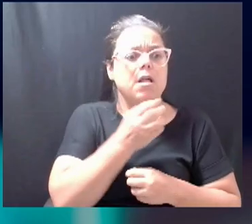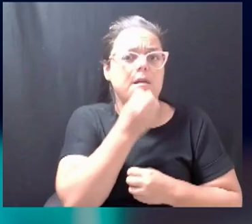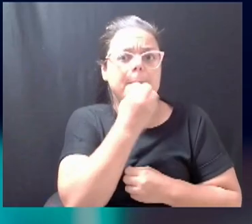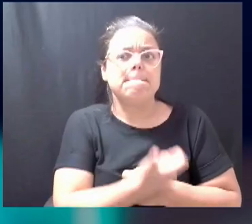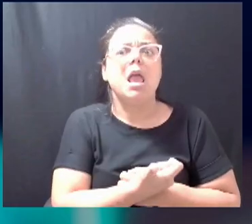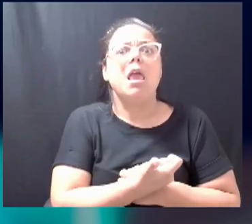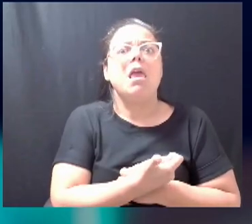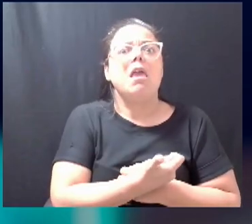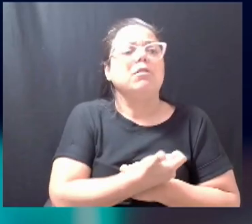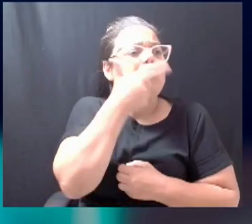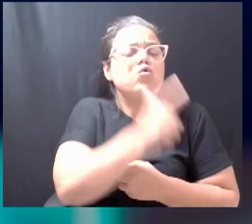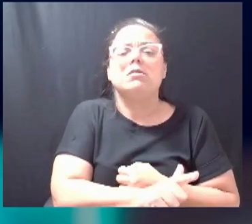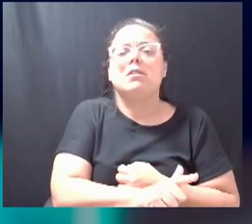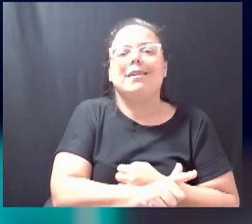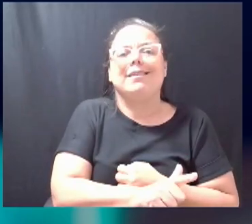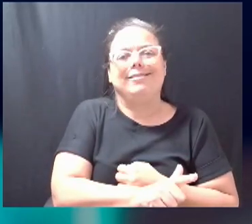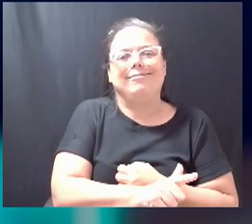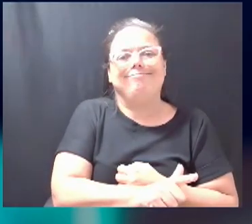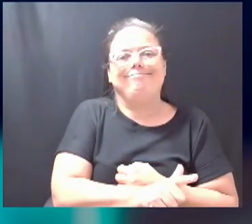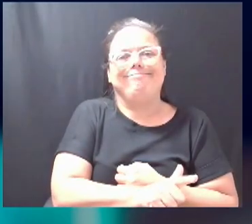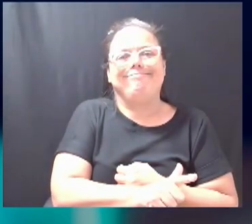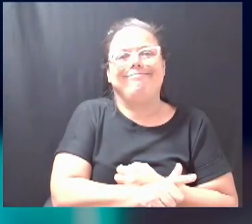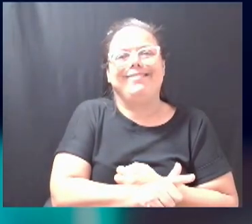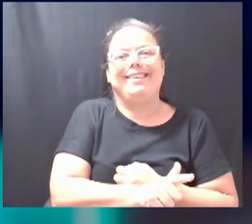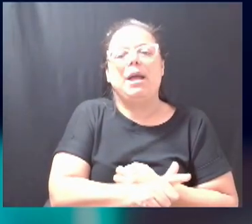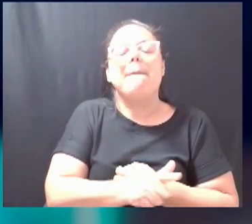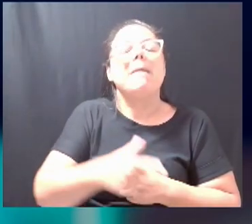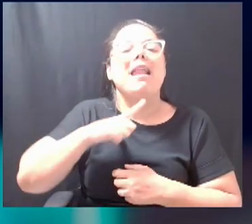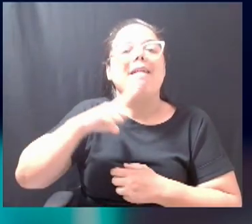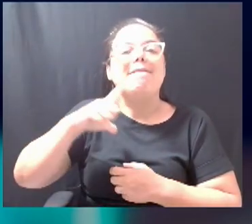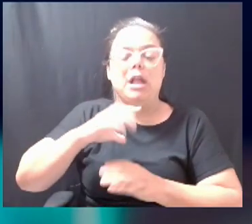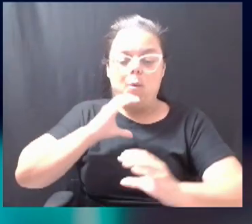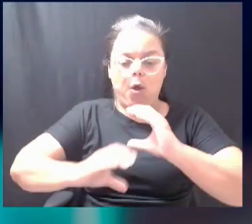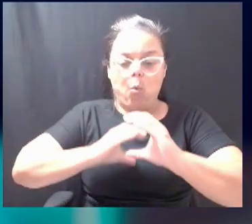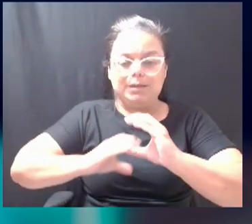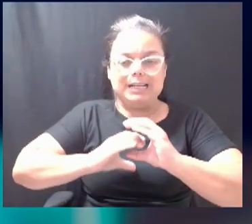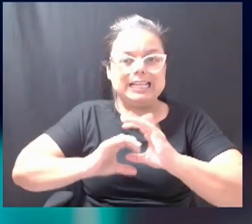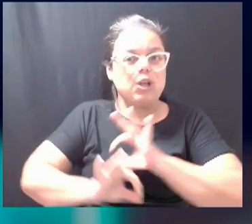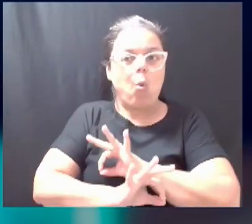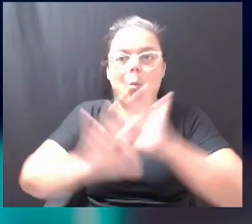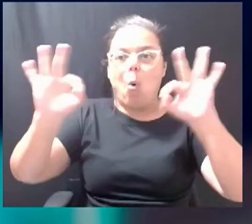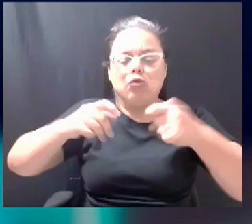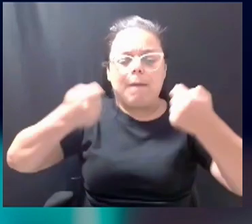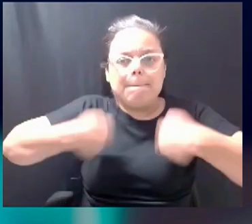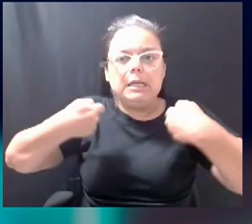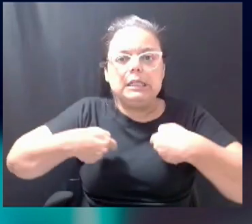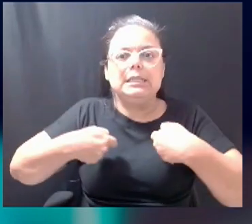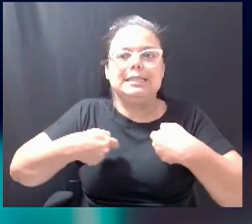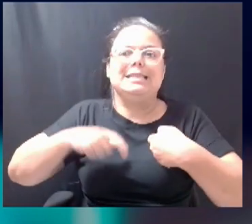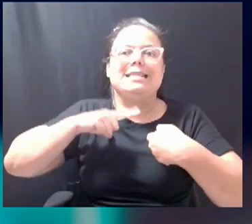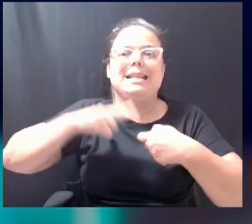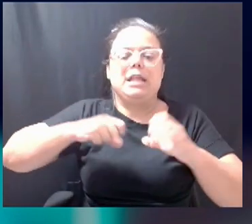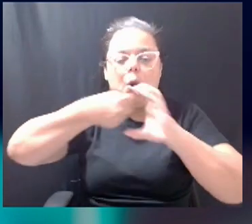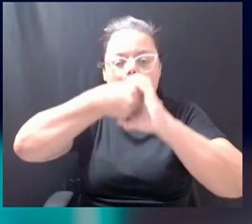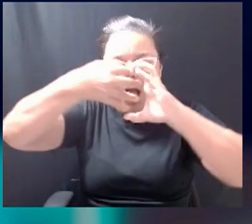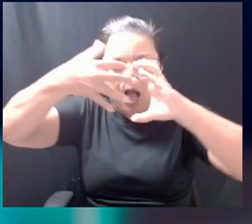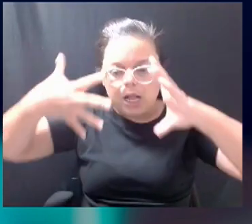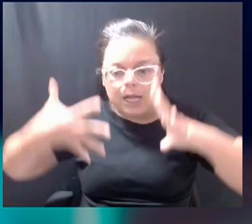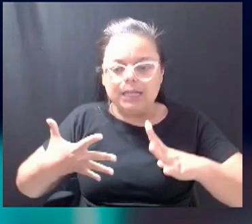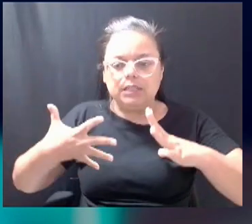gaguejar. Para uma comunicação boa, você precisa ter um conjunto de características, saber exatamente o que você vai